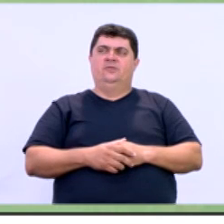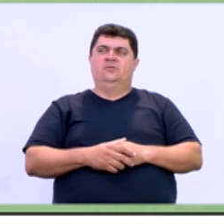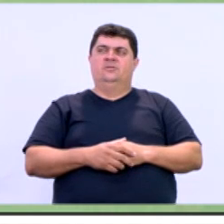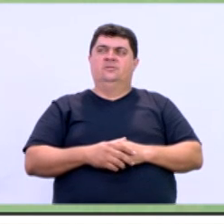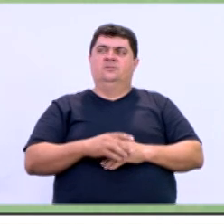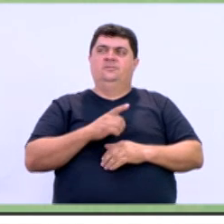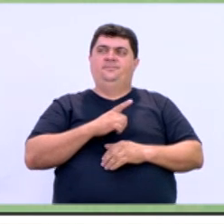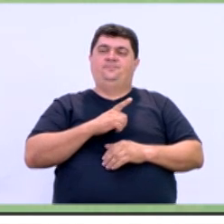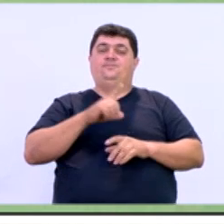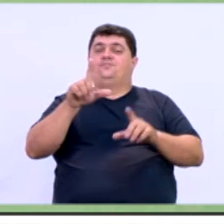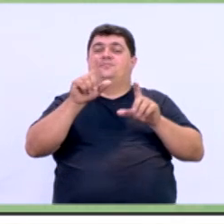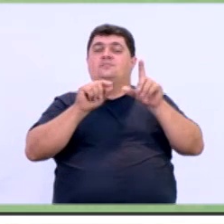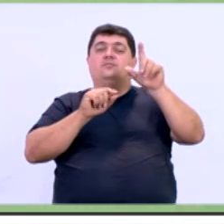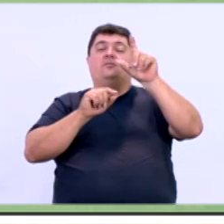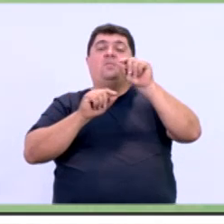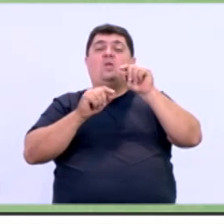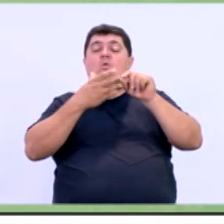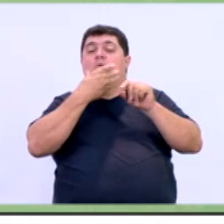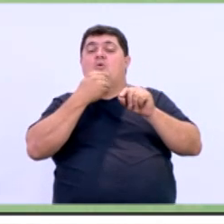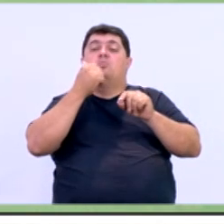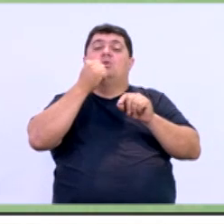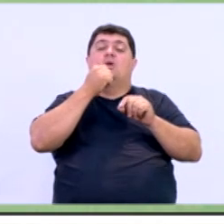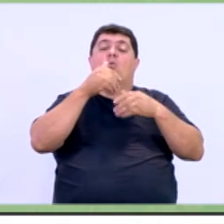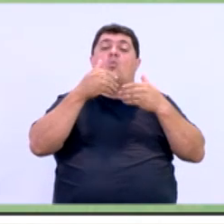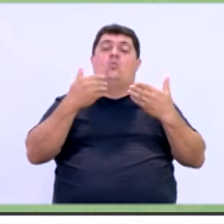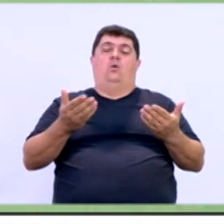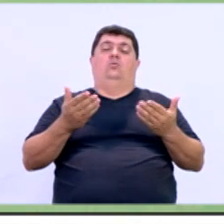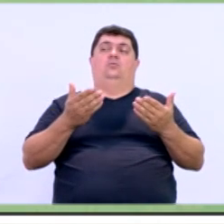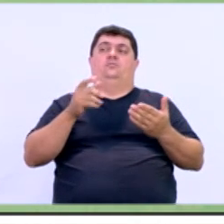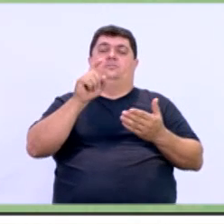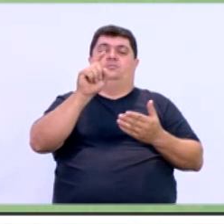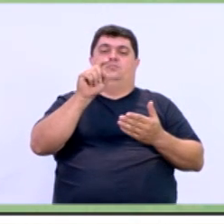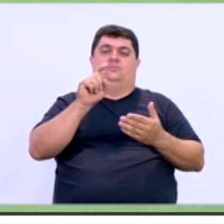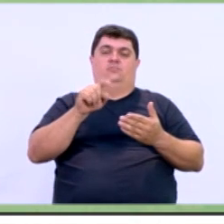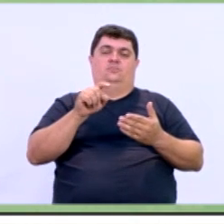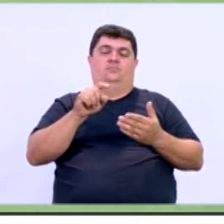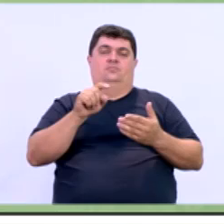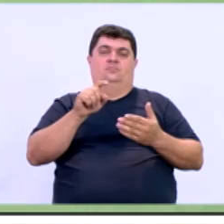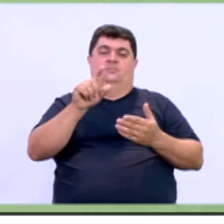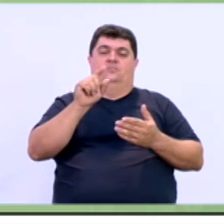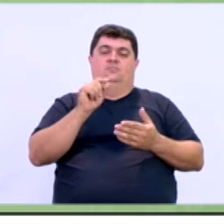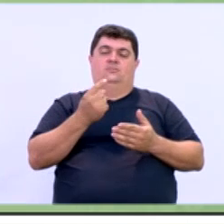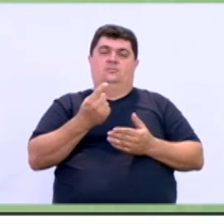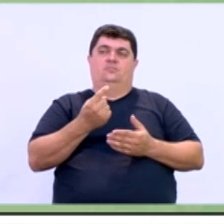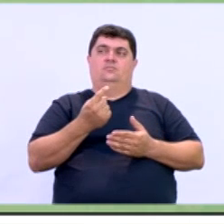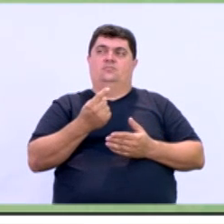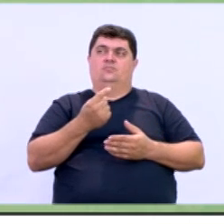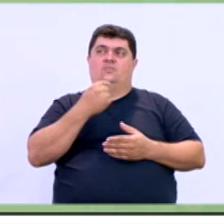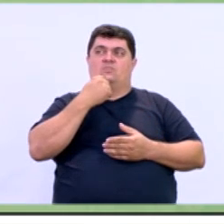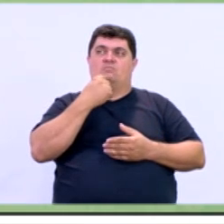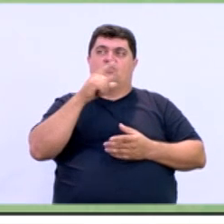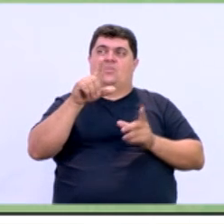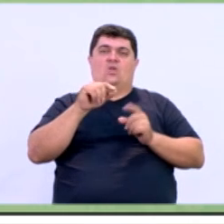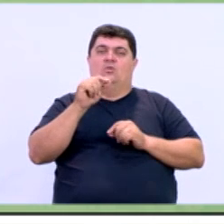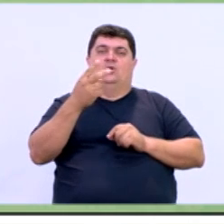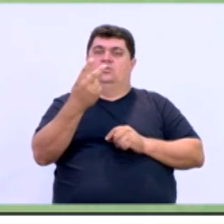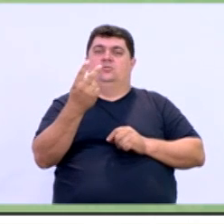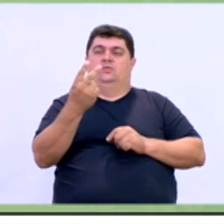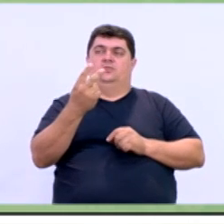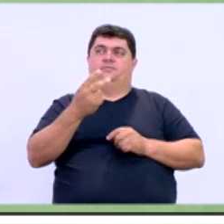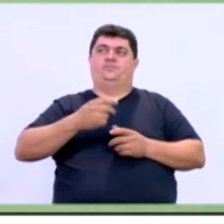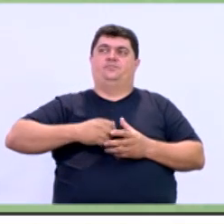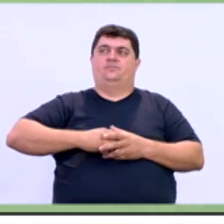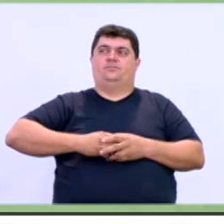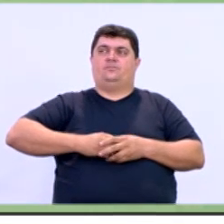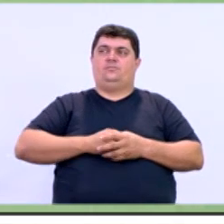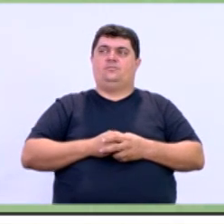vai ter que escolher entre masculino, vai aparecer masculino, ou feminino, e